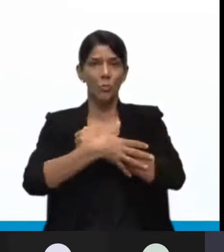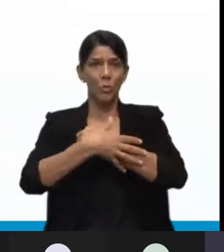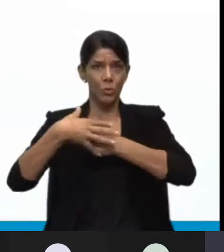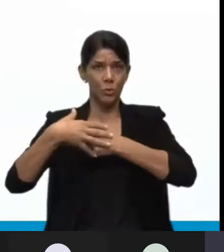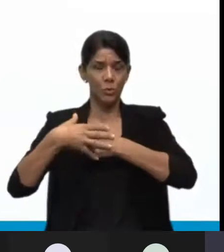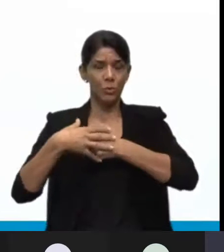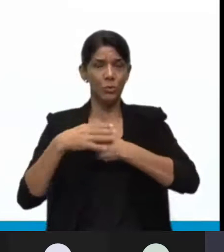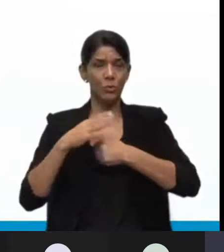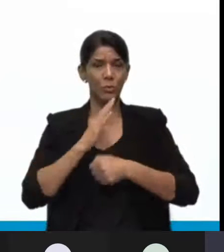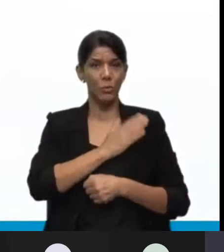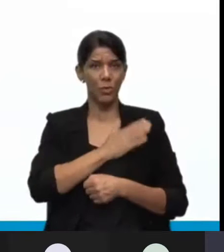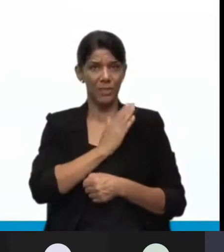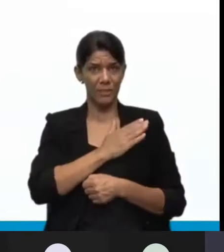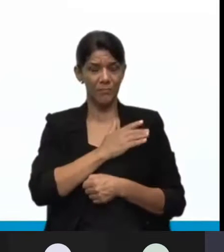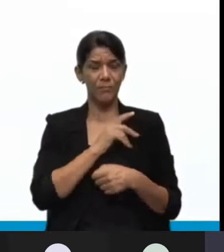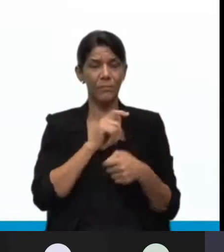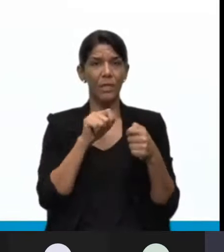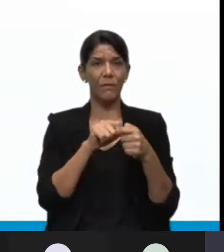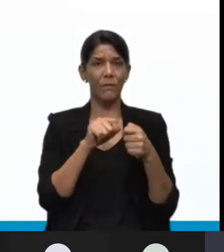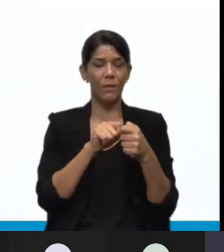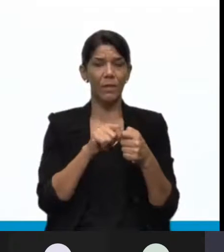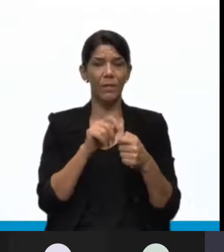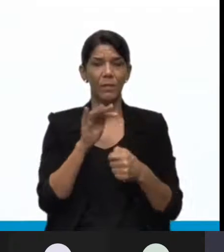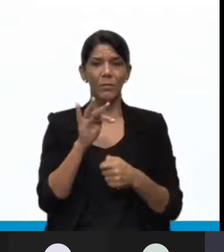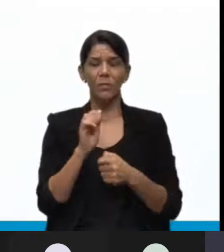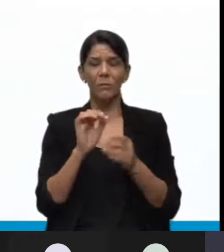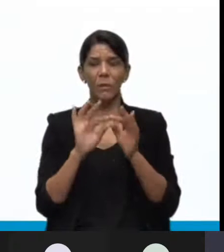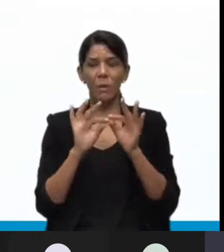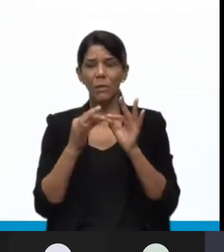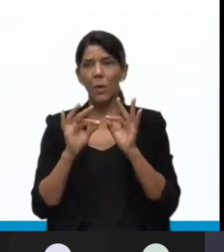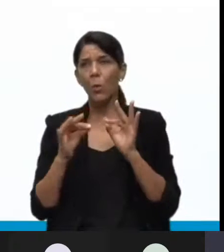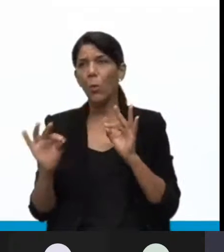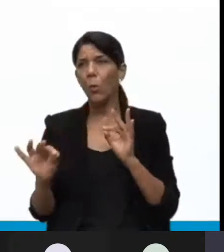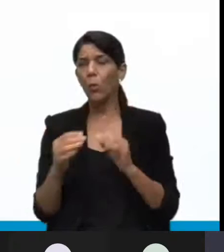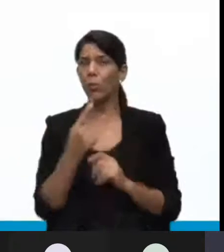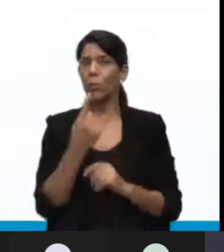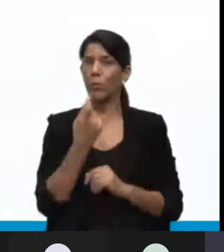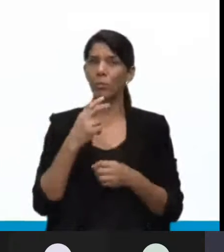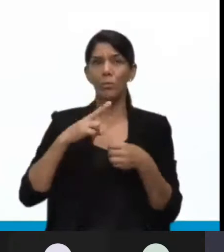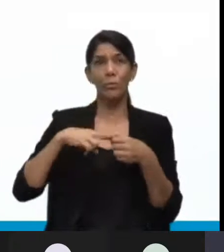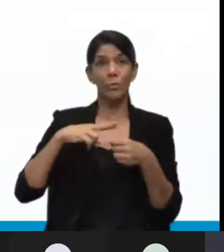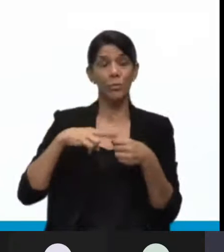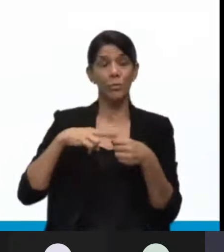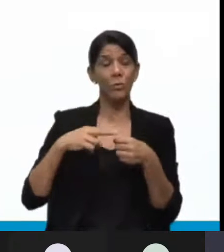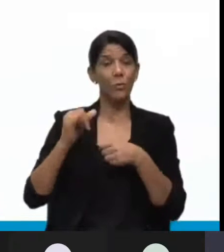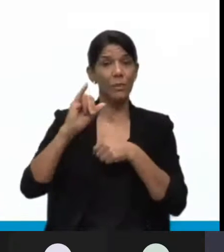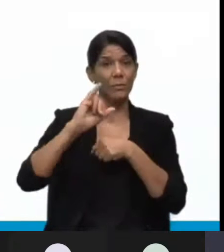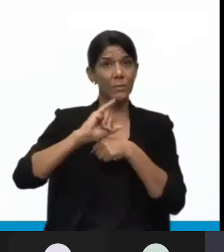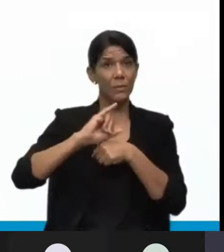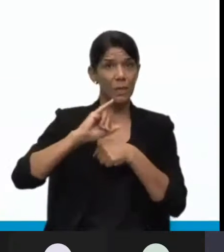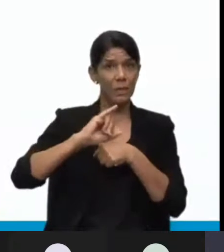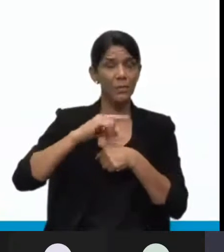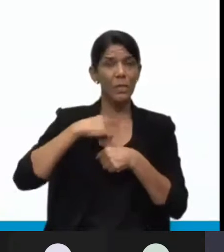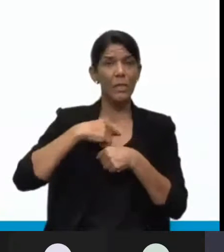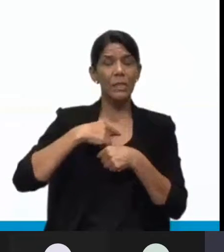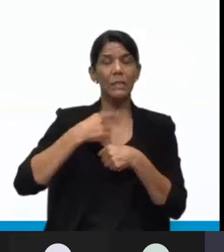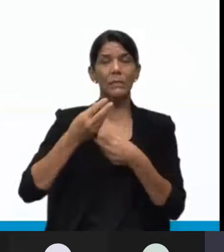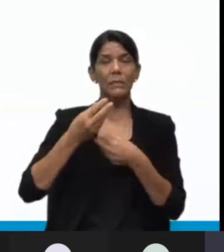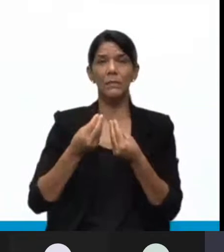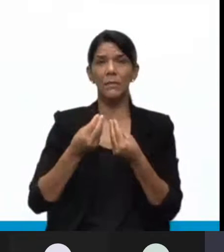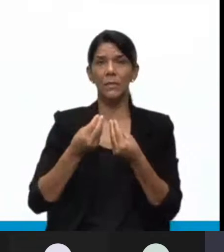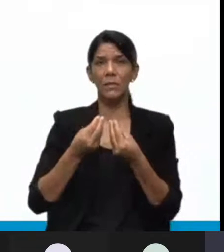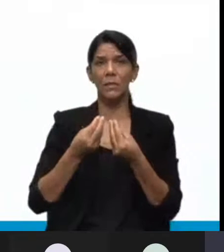estriado cardíaco, né? Formado lá por fibras longas, com um único núcleo mais centralizado, né? Esse